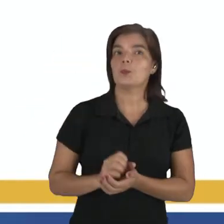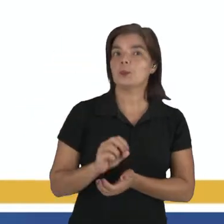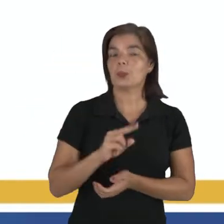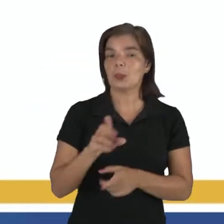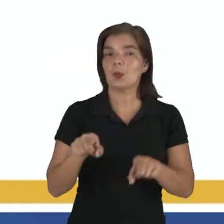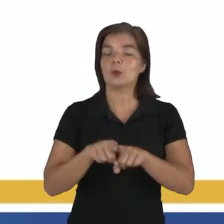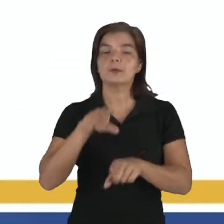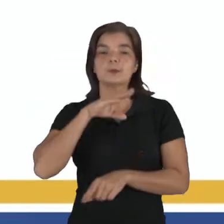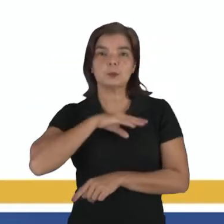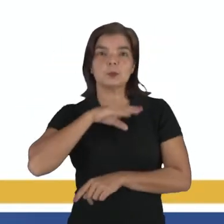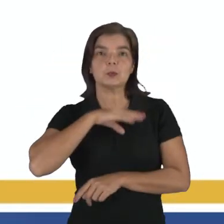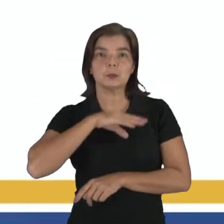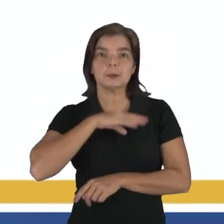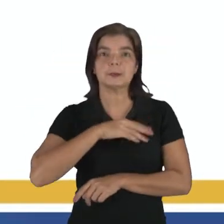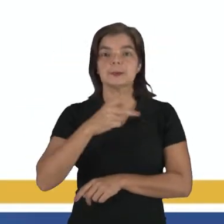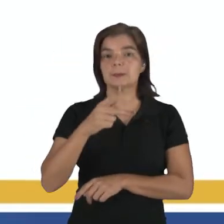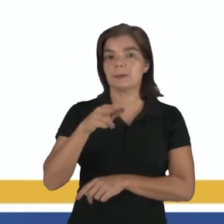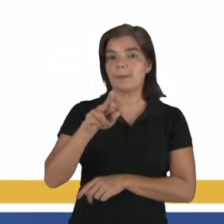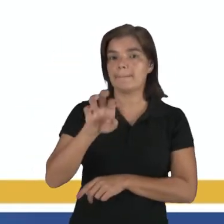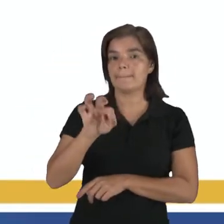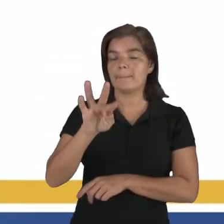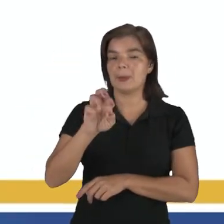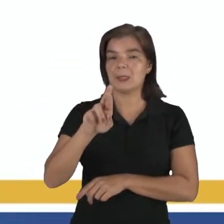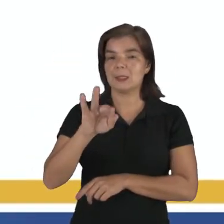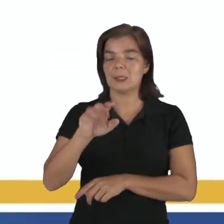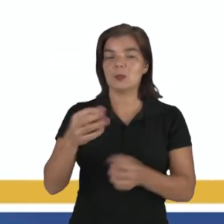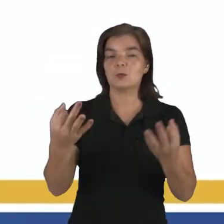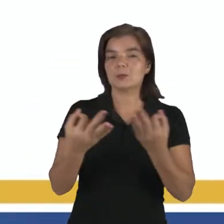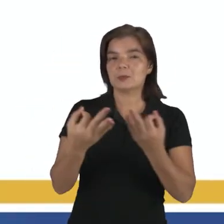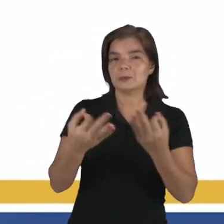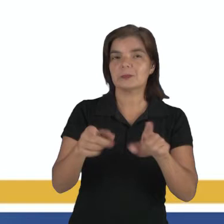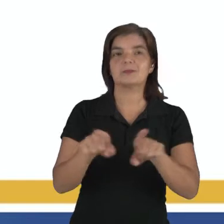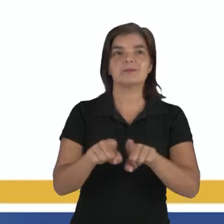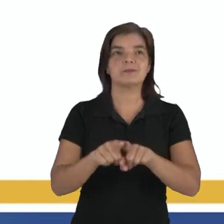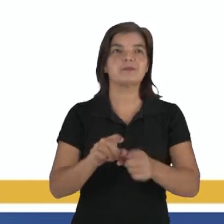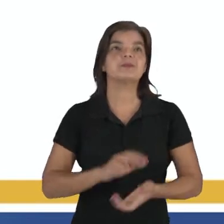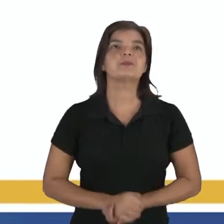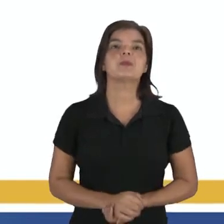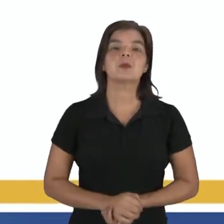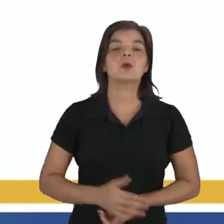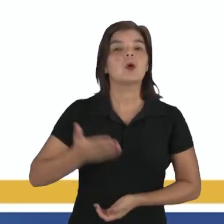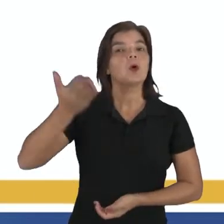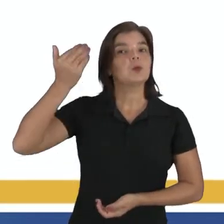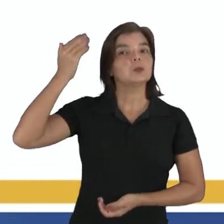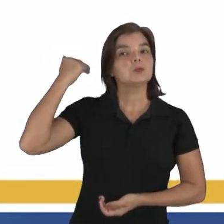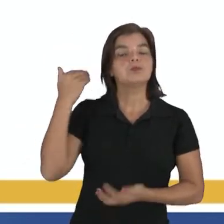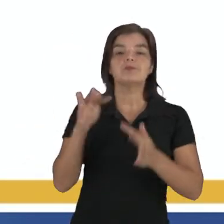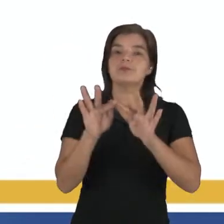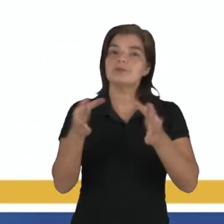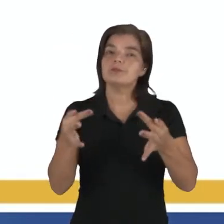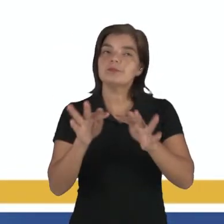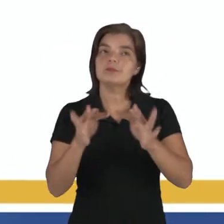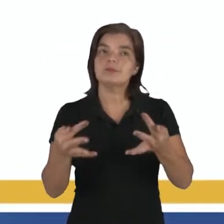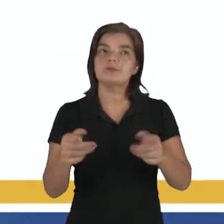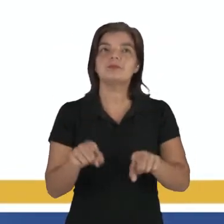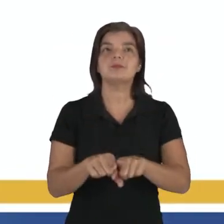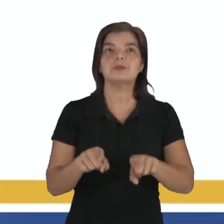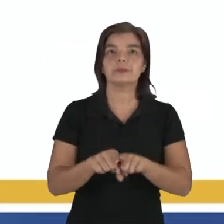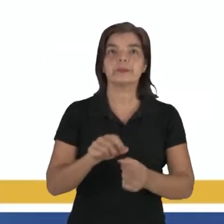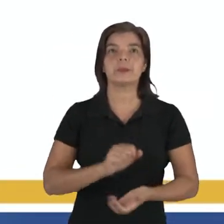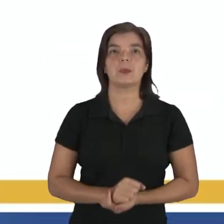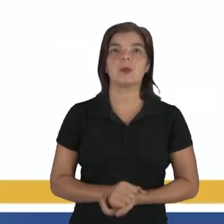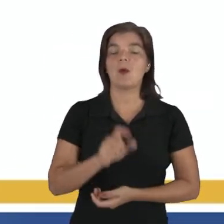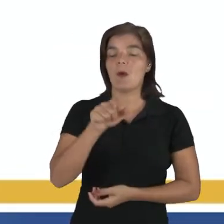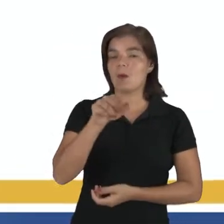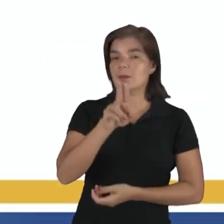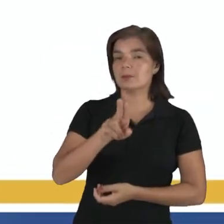ou pretérito perfeito em português. E é sobre ele que a gente vai aprender hoje, ok? Então, vamos lá. O simple